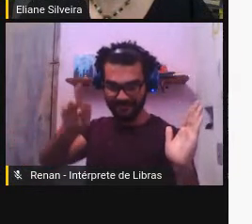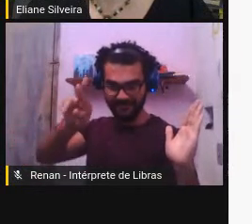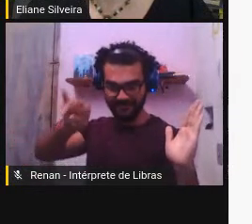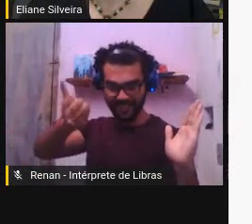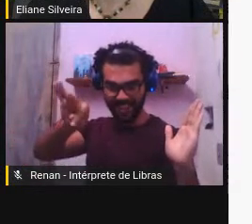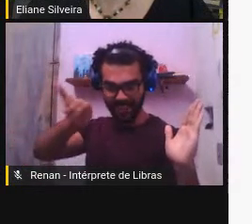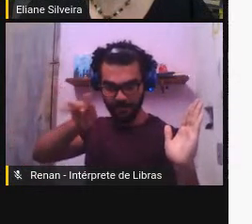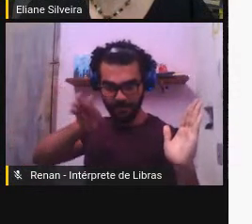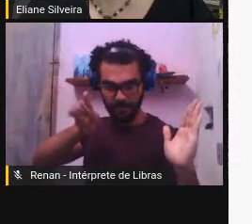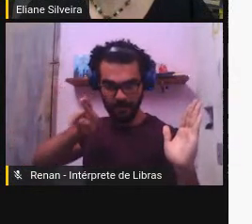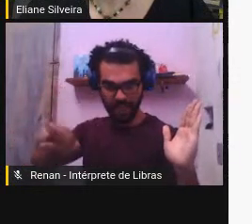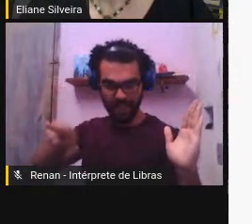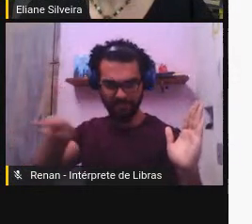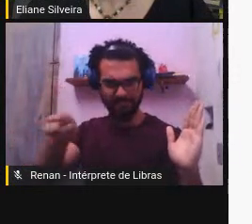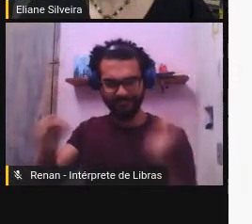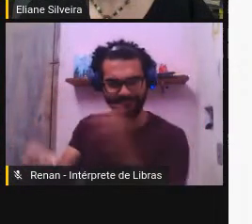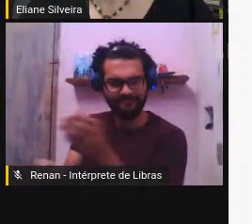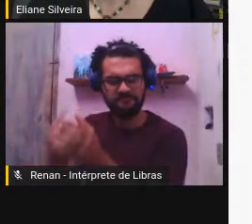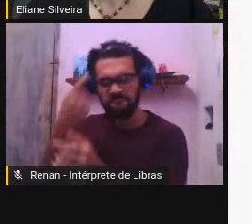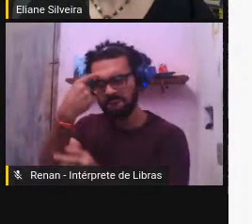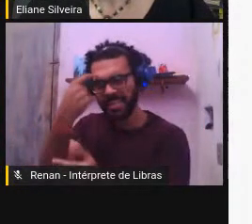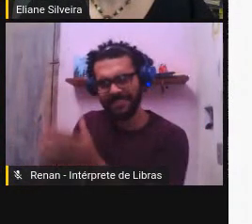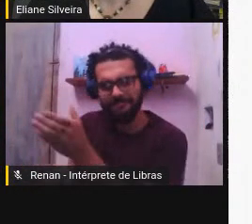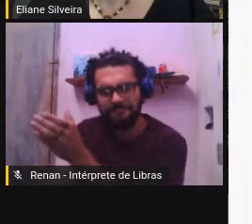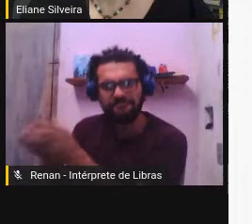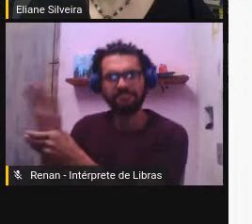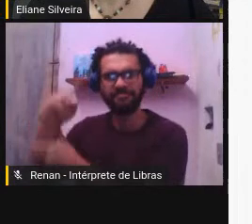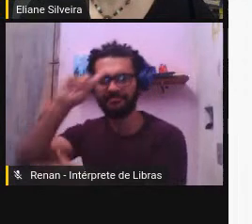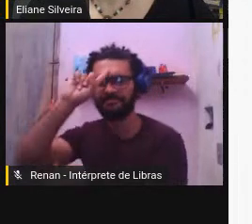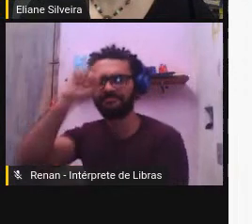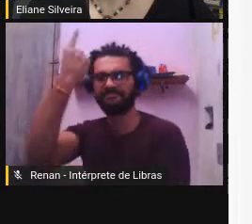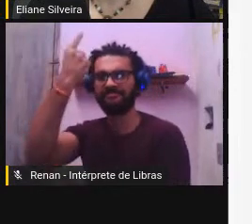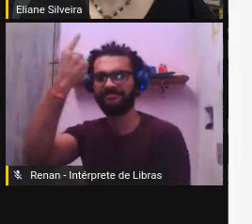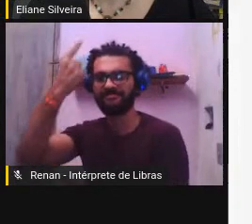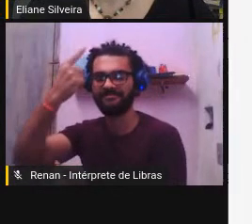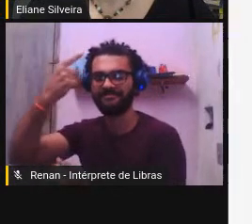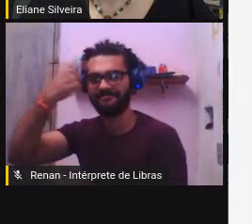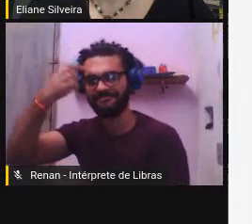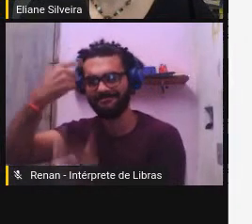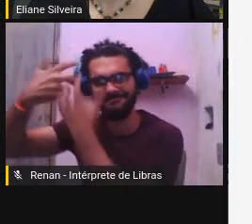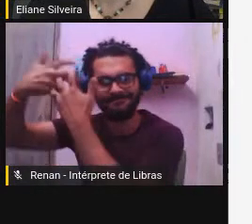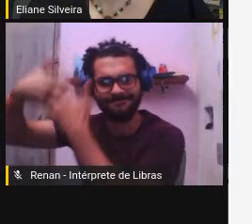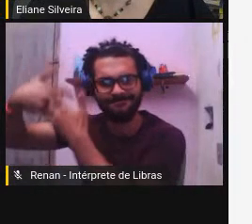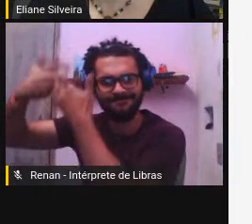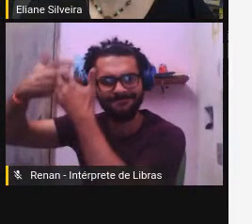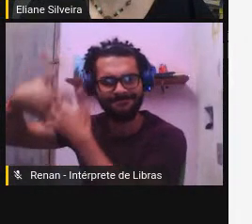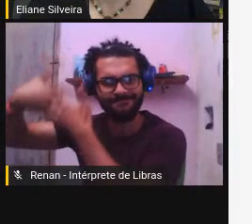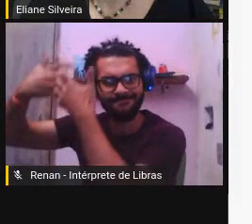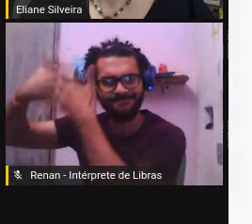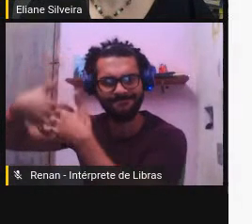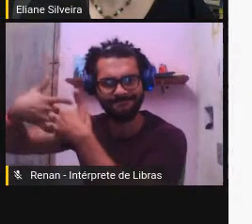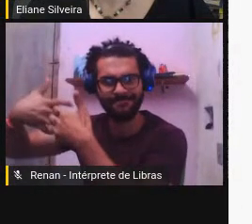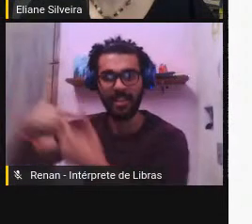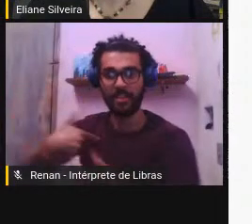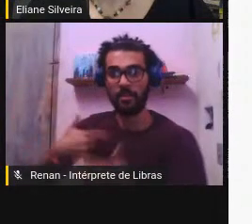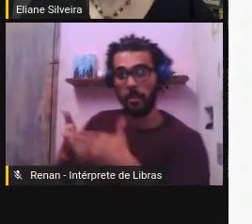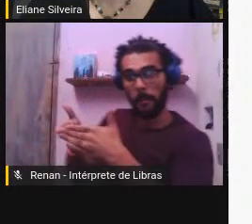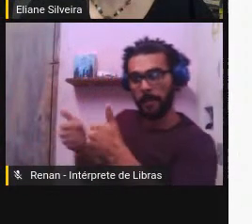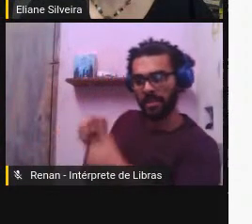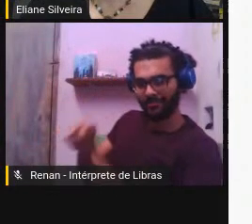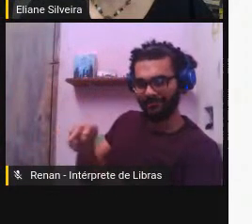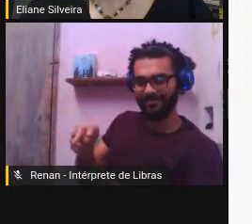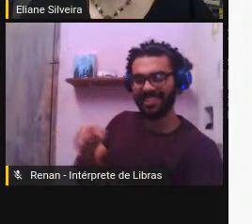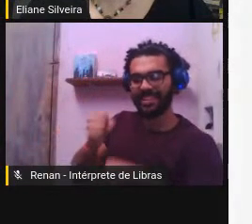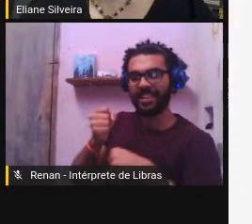a origem dessas reflexões, eu pedi em fevereiro ao próprio senhor Stryber, que ele